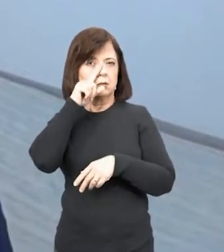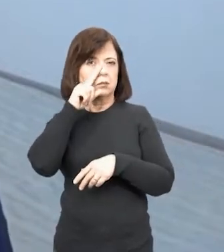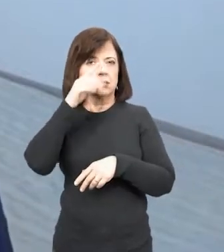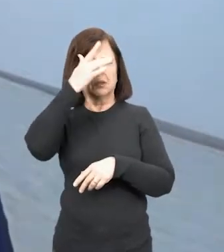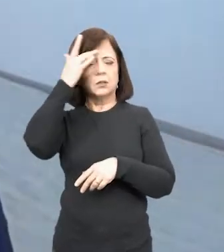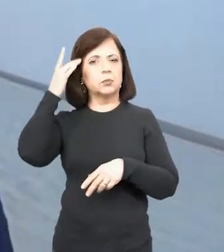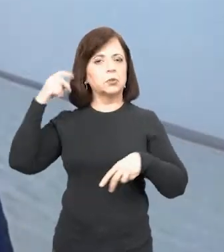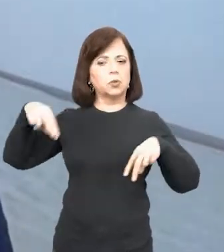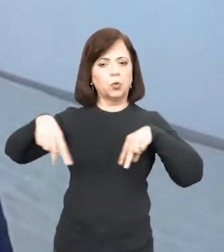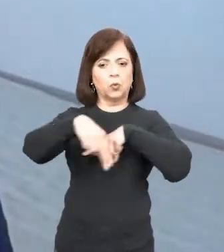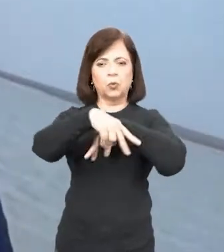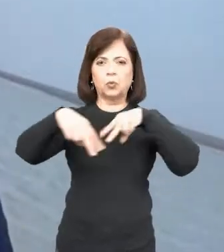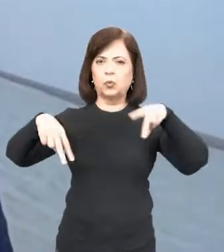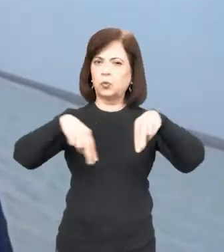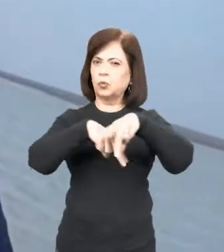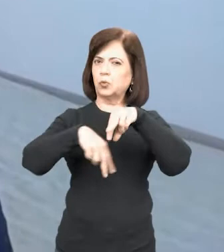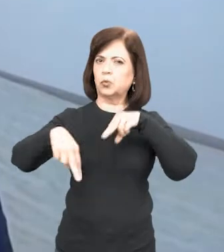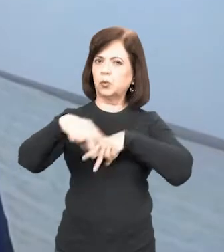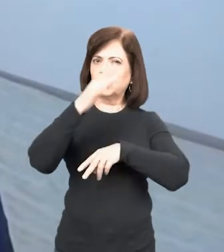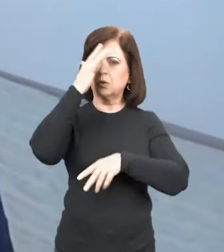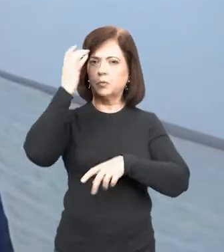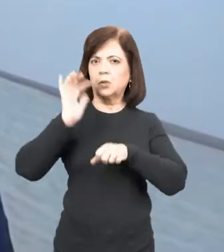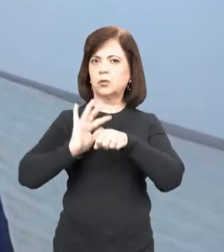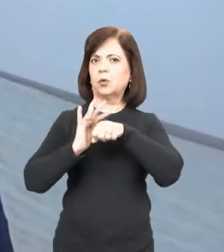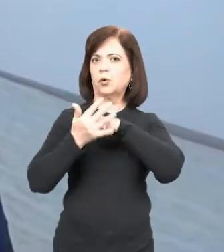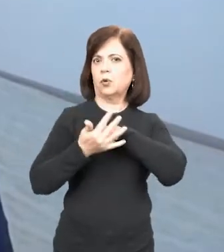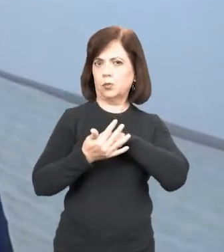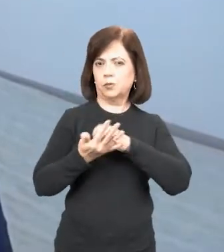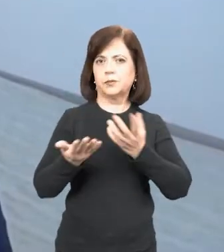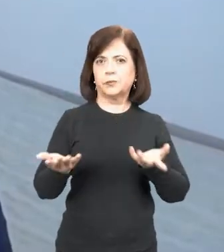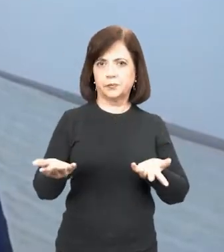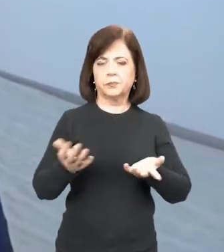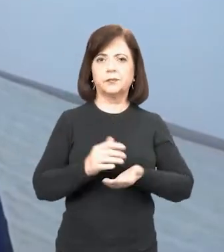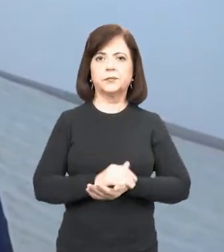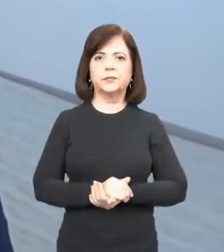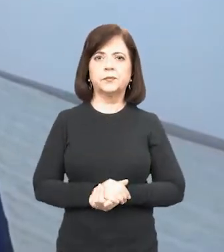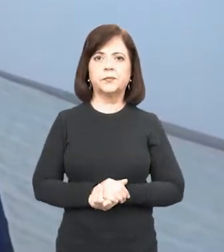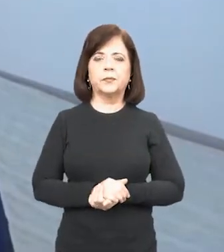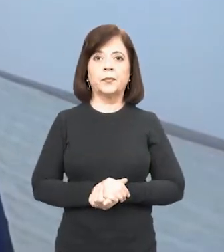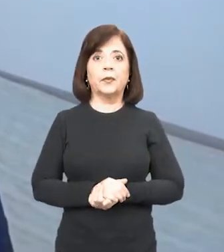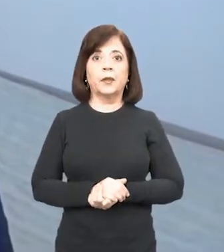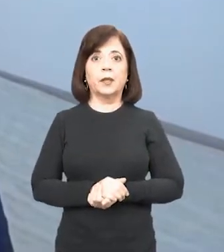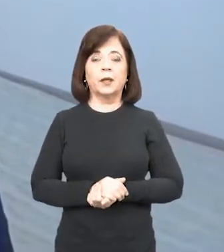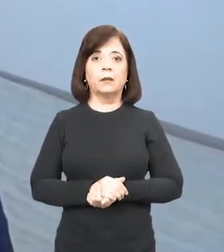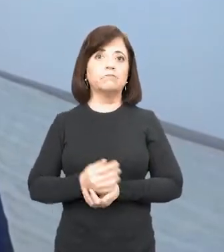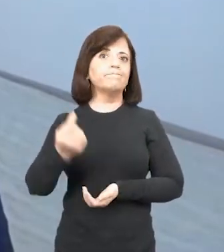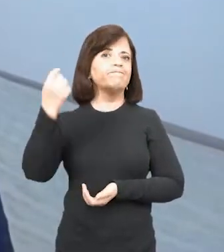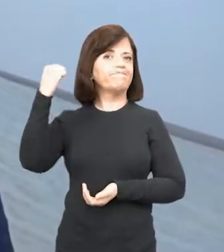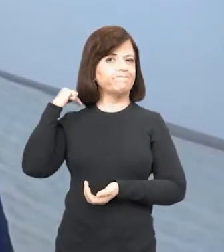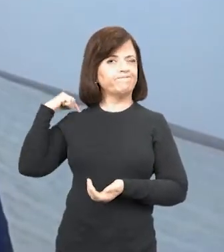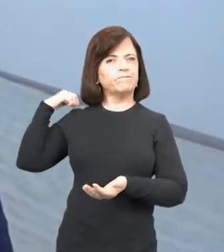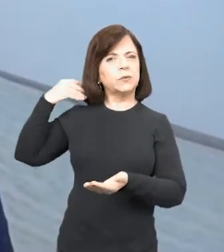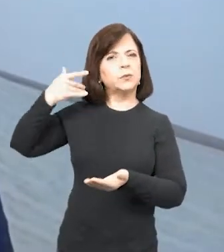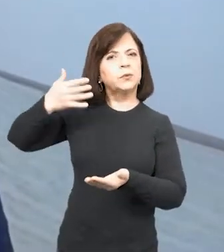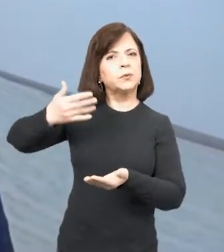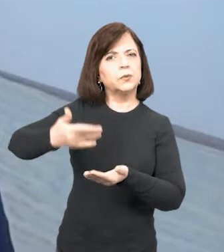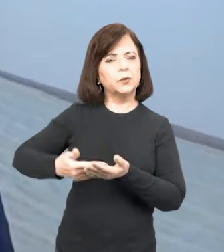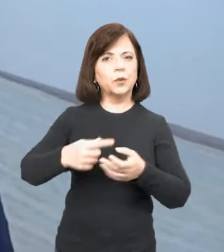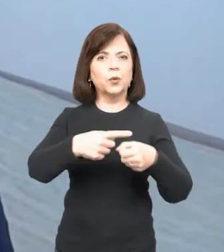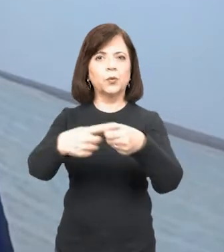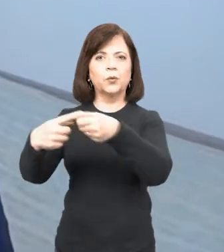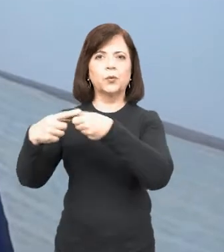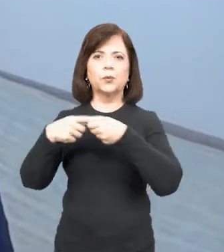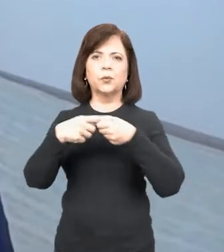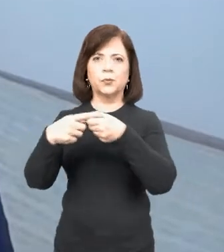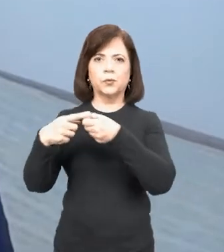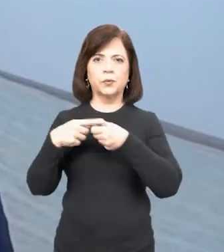do trânsito de pessoas, né, e aglomeração por causa da pandemia Covid-19. Desde então, os municípios